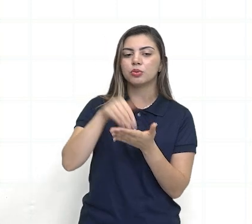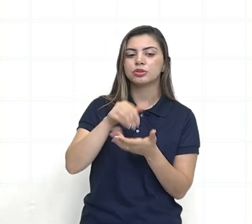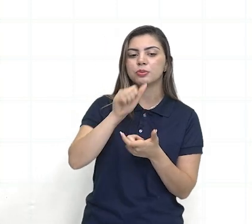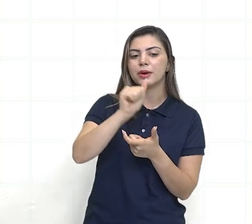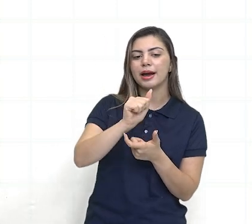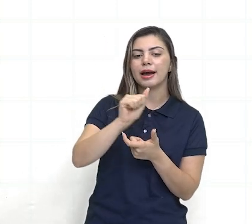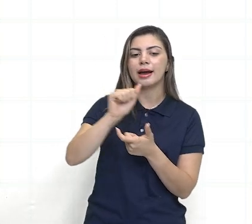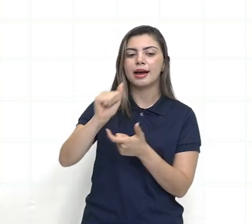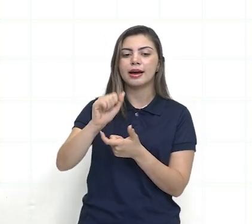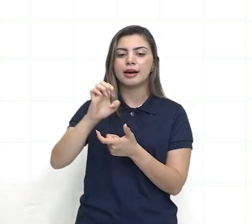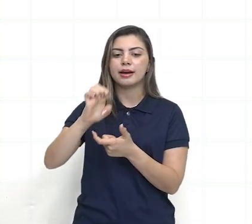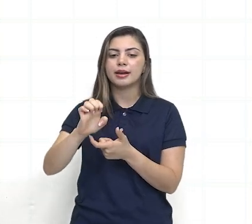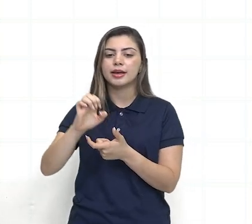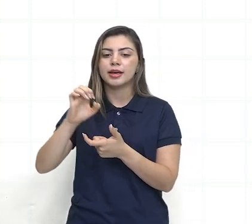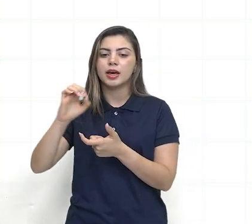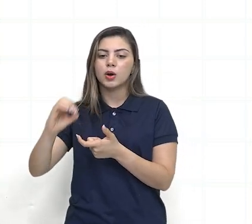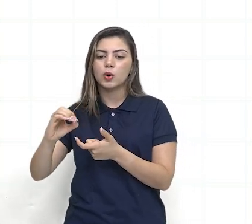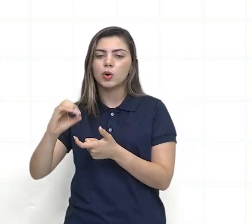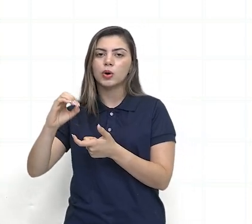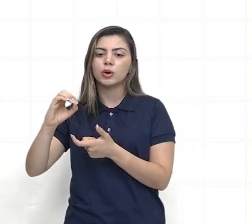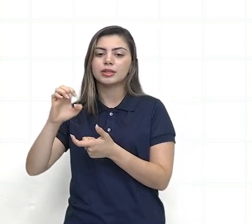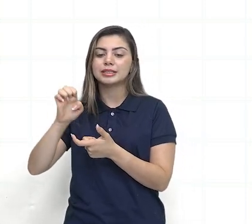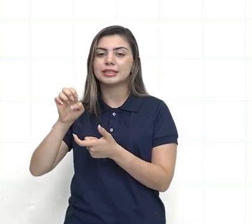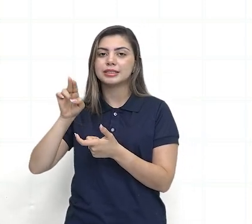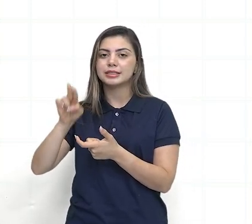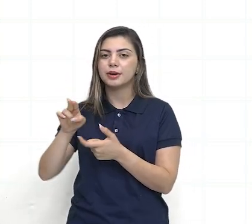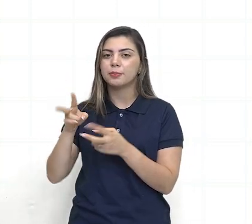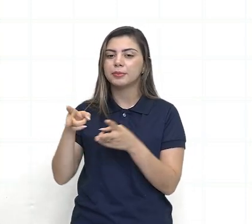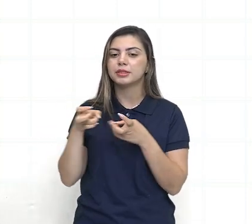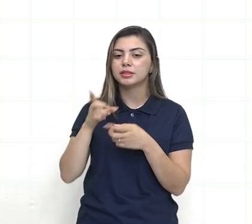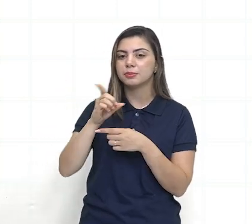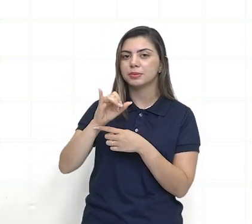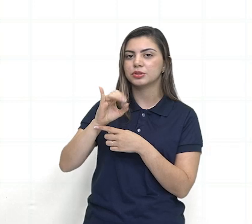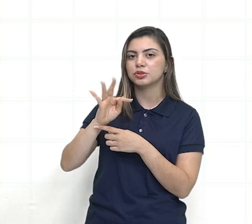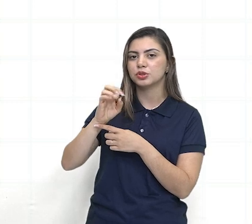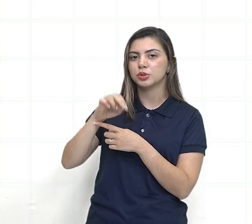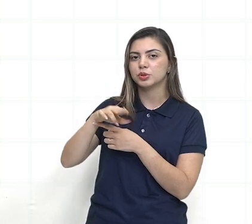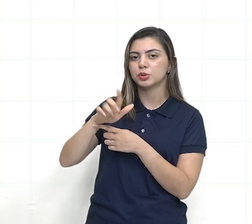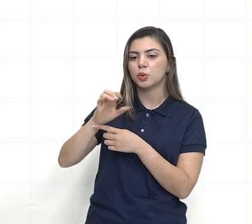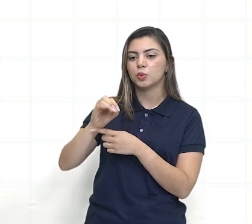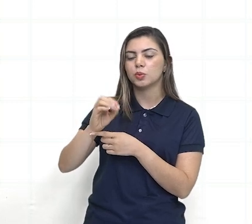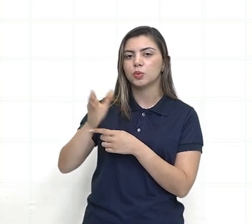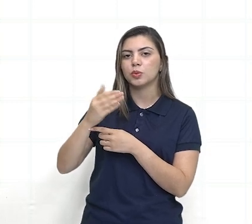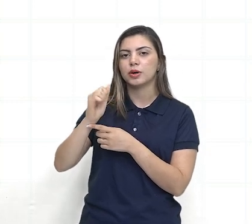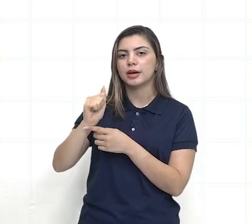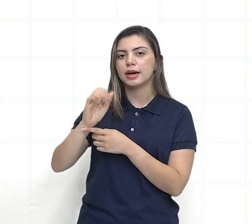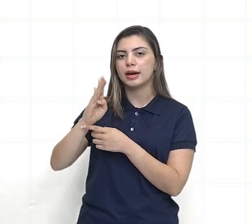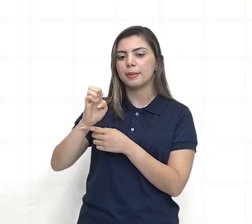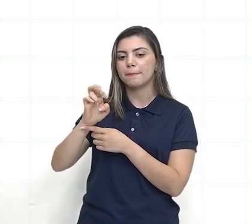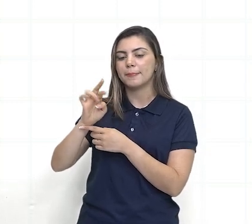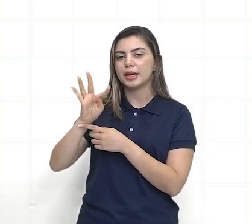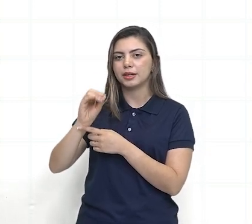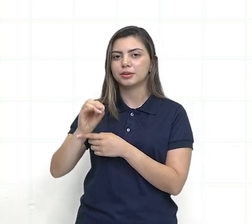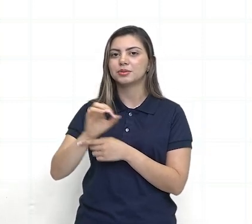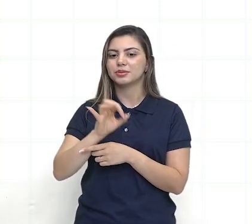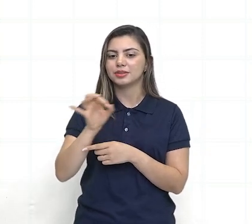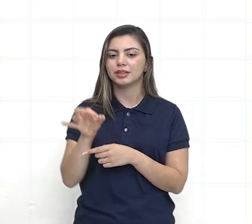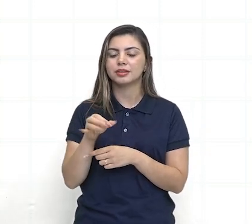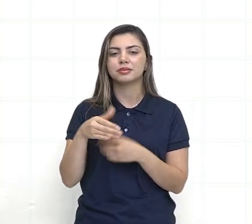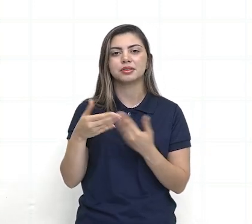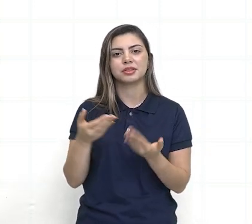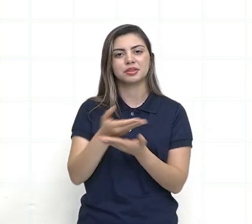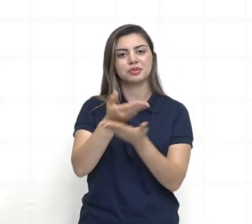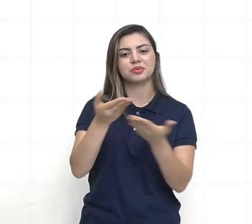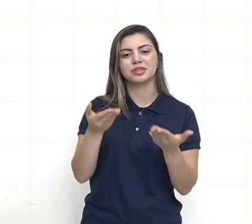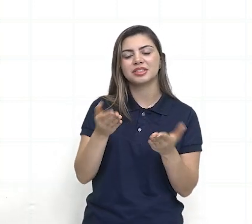do, pó. Céu, aqui o ditongo aberto, certo? E réu. Muito bem,